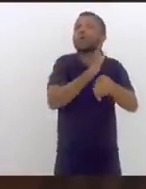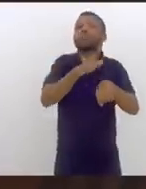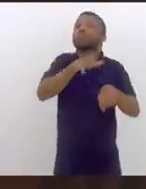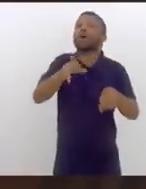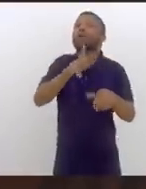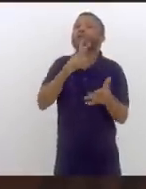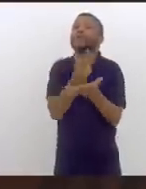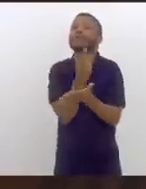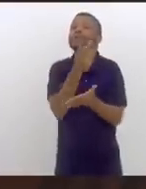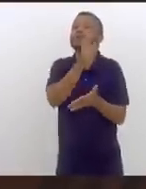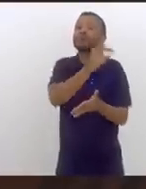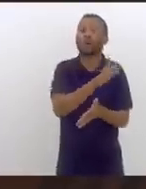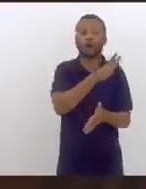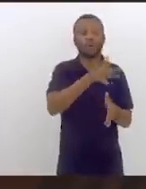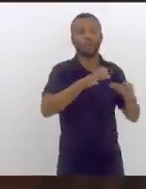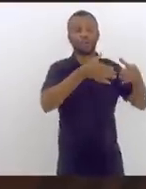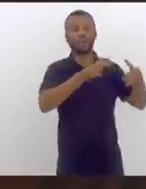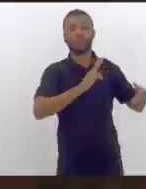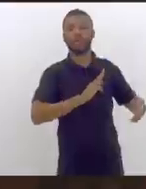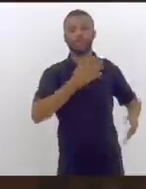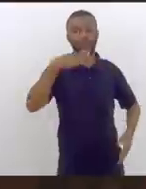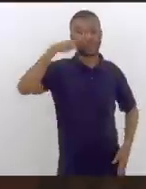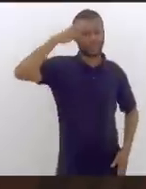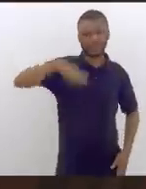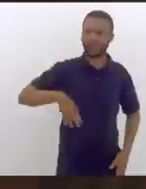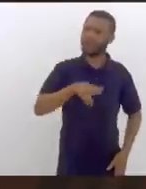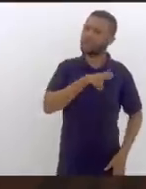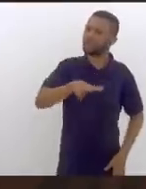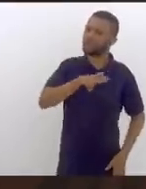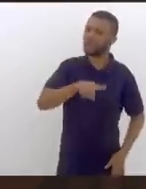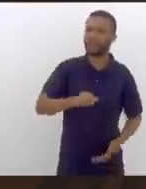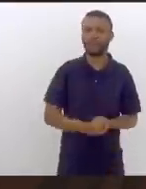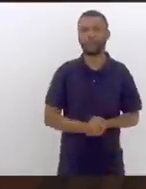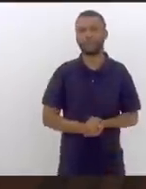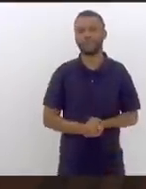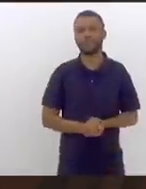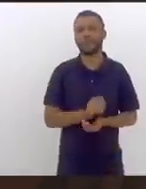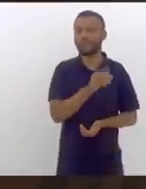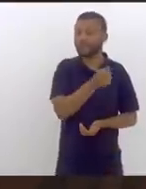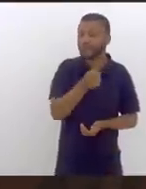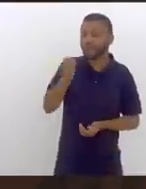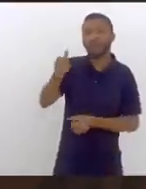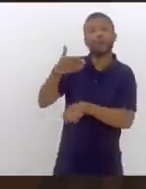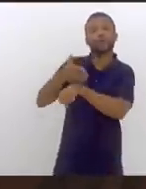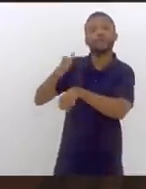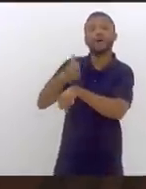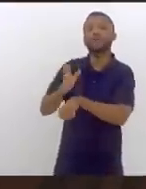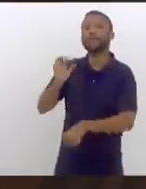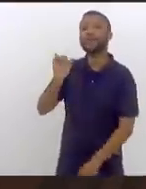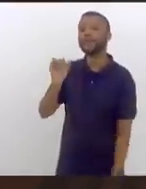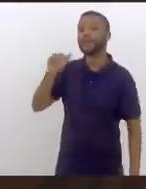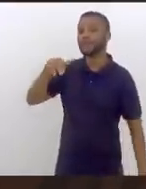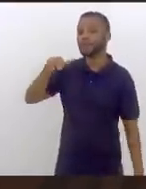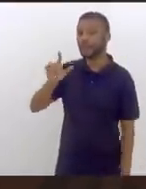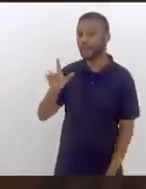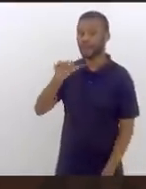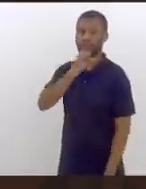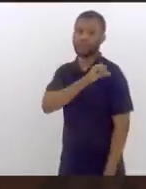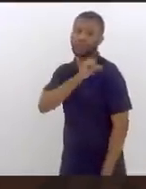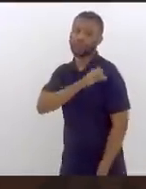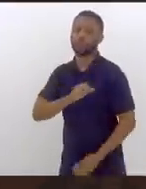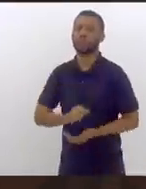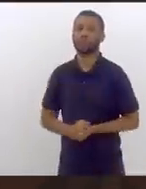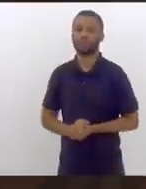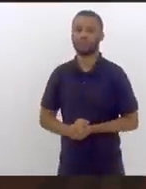na Polícia Militar que foi fazer um estágio no IML aqui do Rio e de nove pessoas chegaram 4